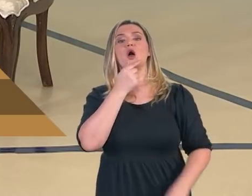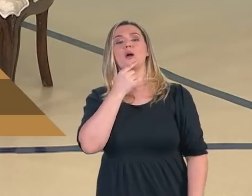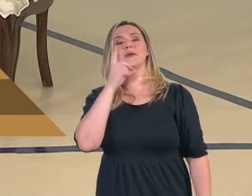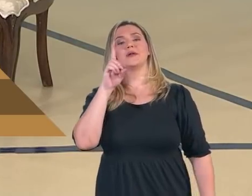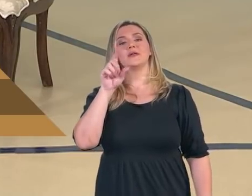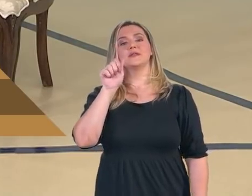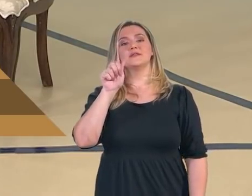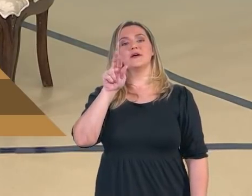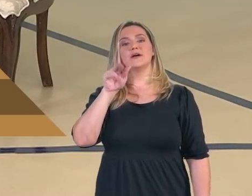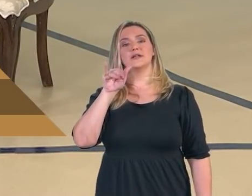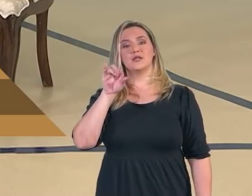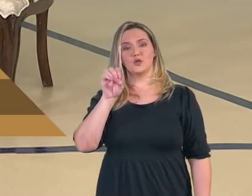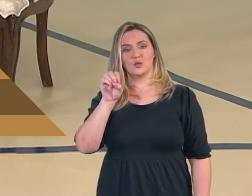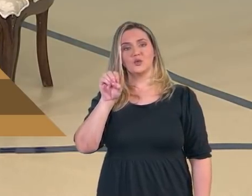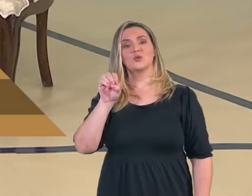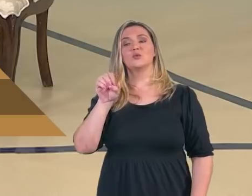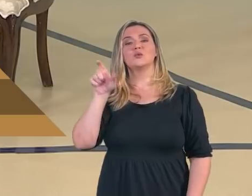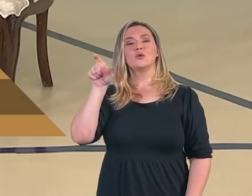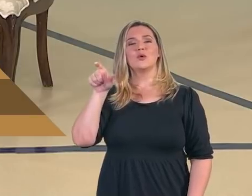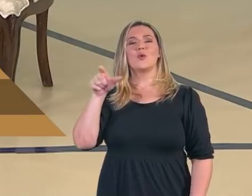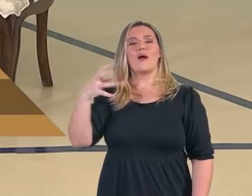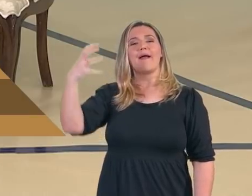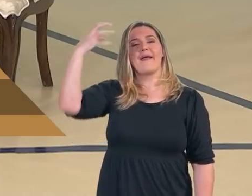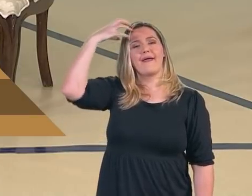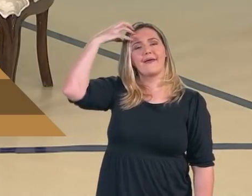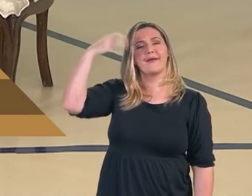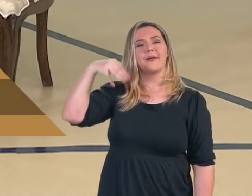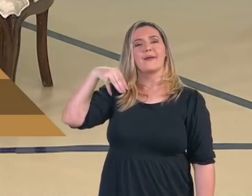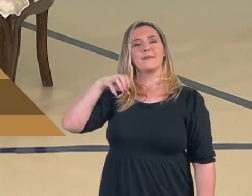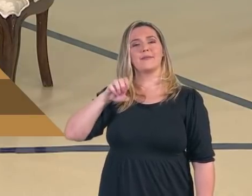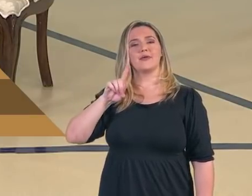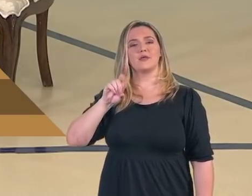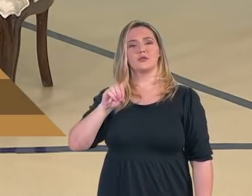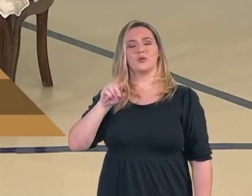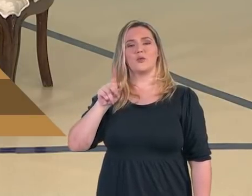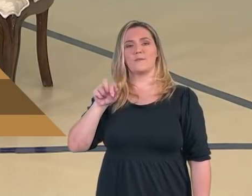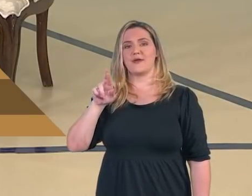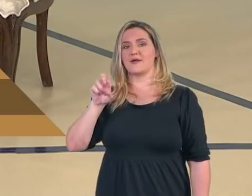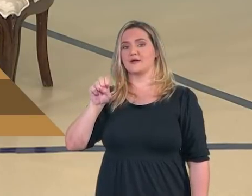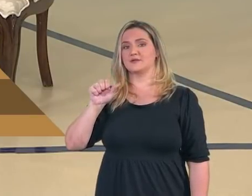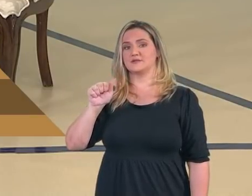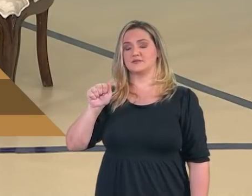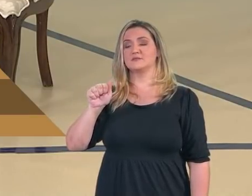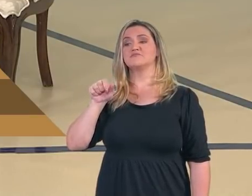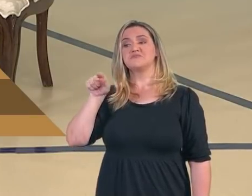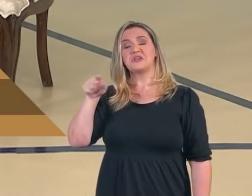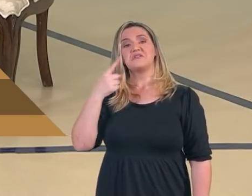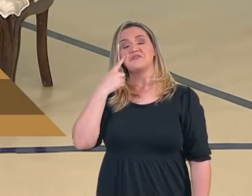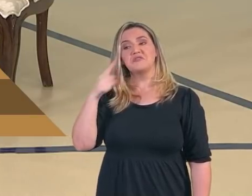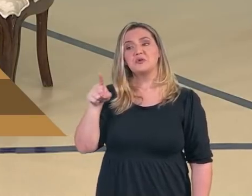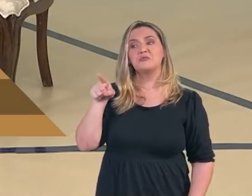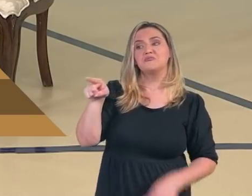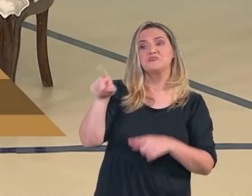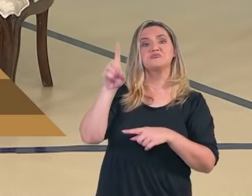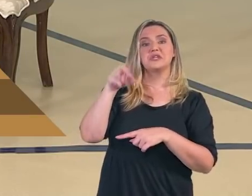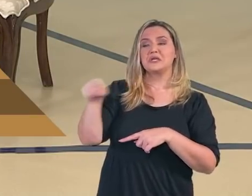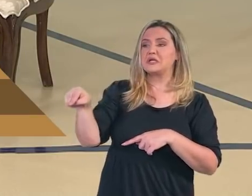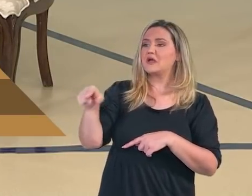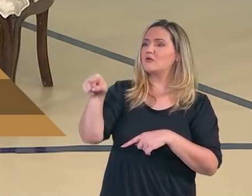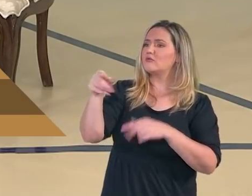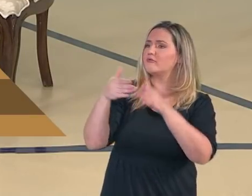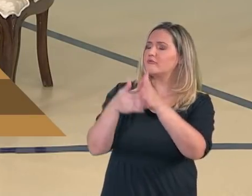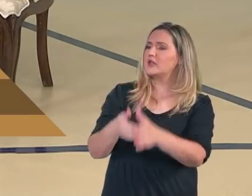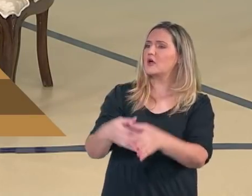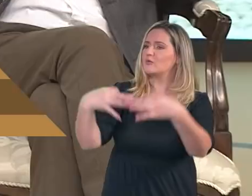visto ali a grandeza não apenas de Daniel, mas do Deus de Daniel. Eram heróis verdadeiros fora do povo